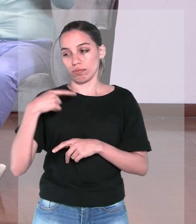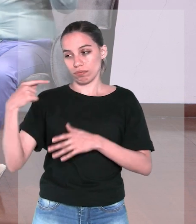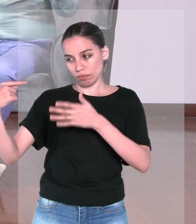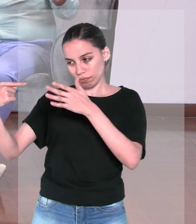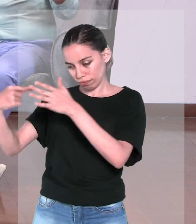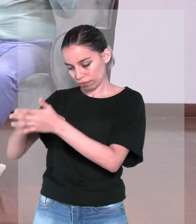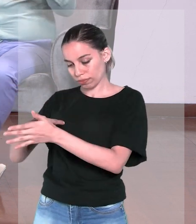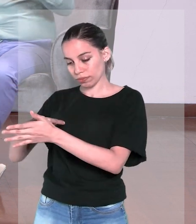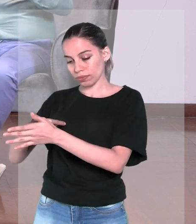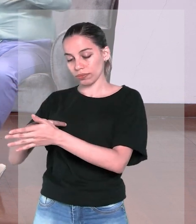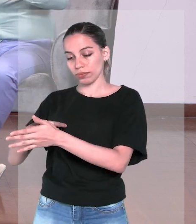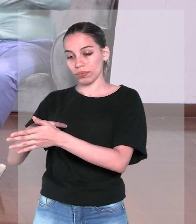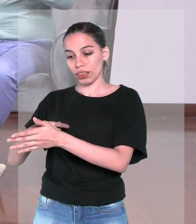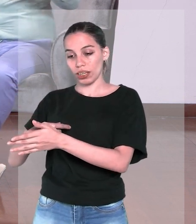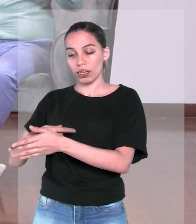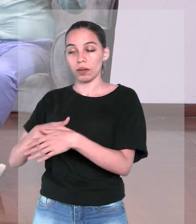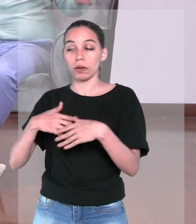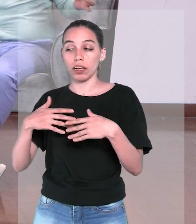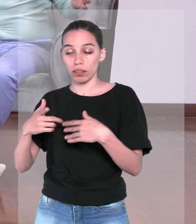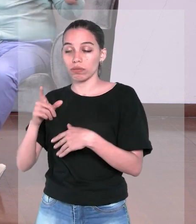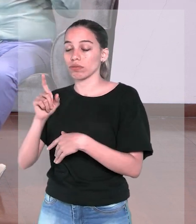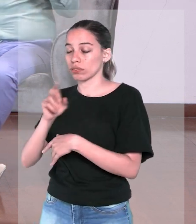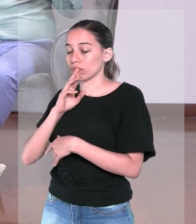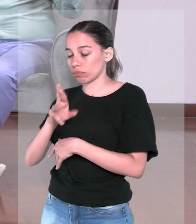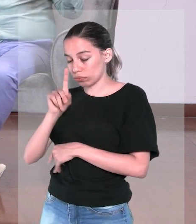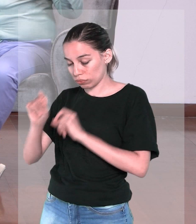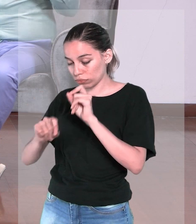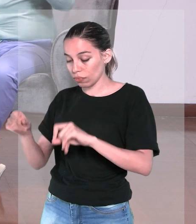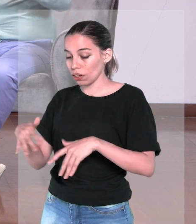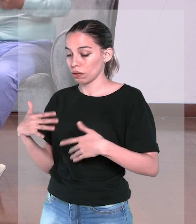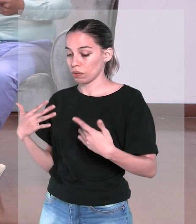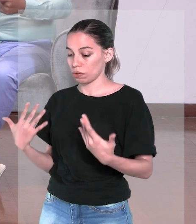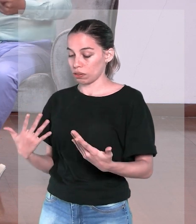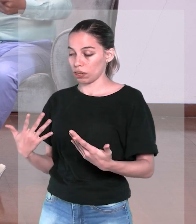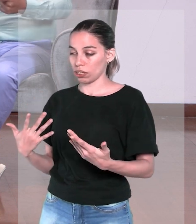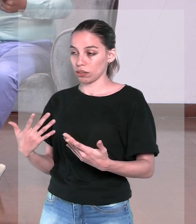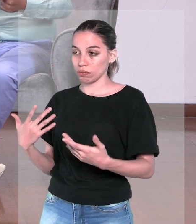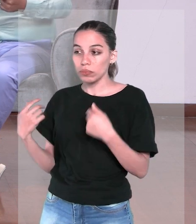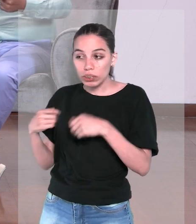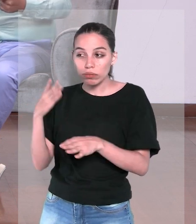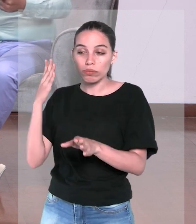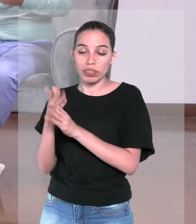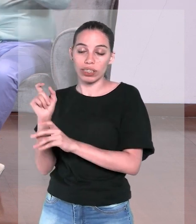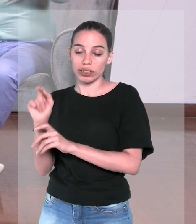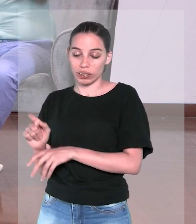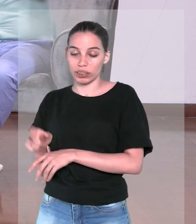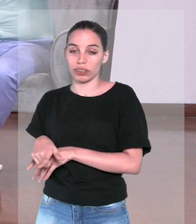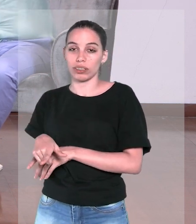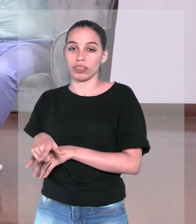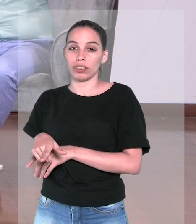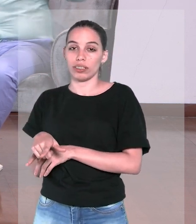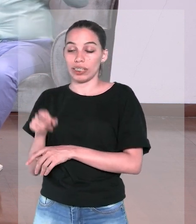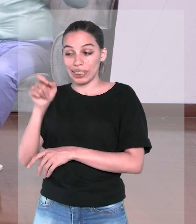gênero masculino, você não tem nos ataques às escolas meninas, você tem meninos. Eu